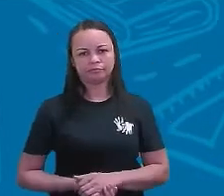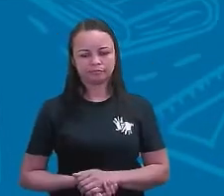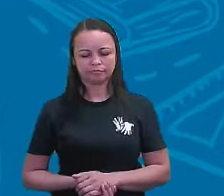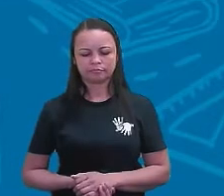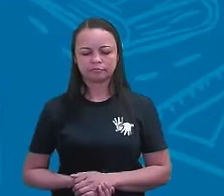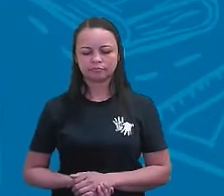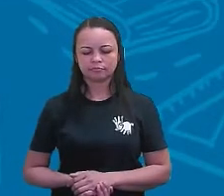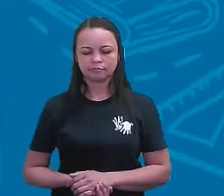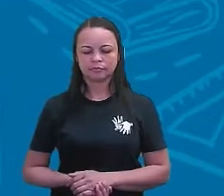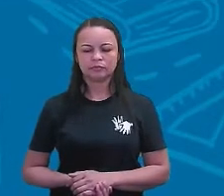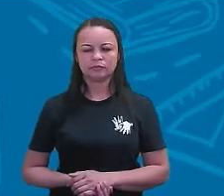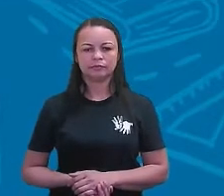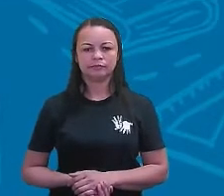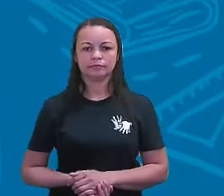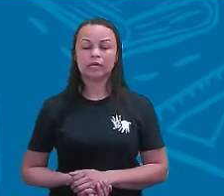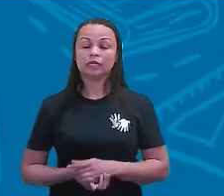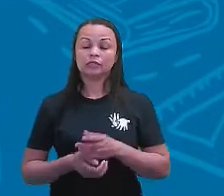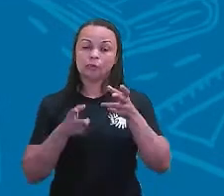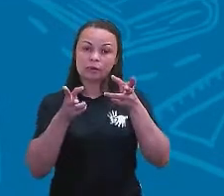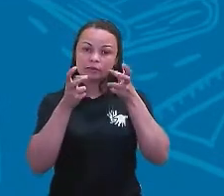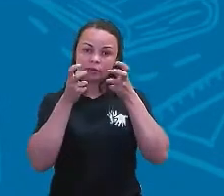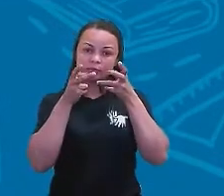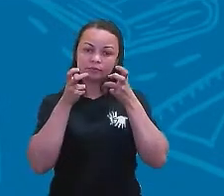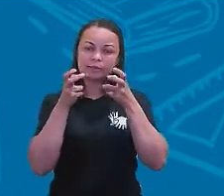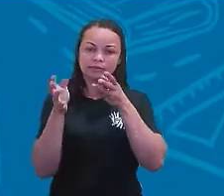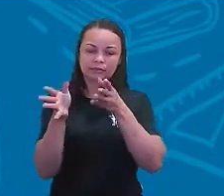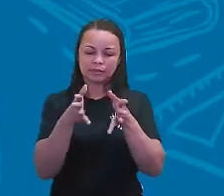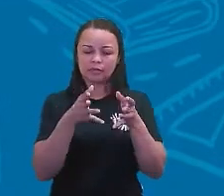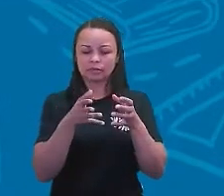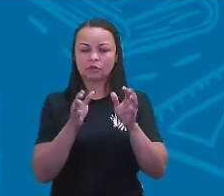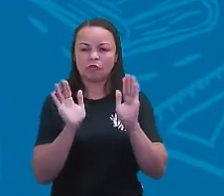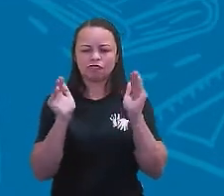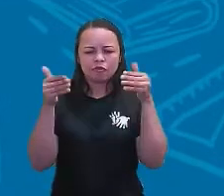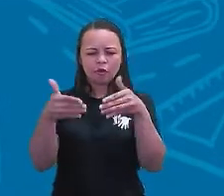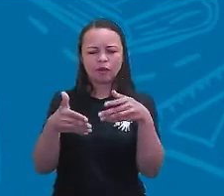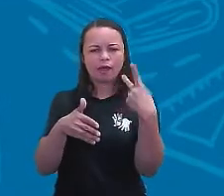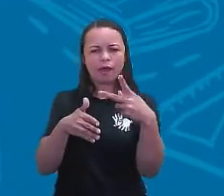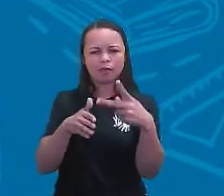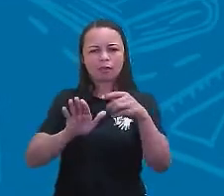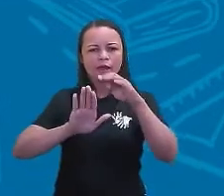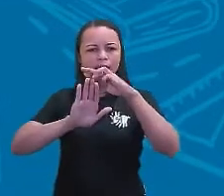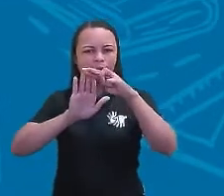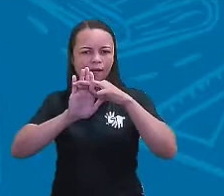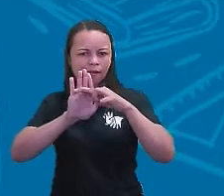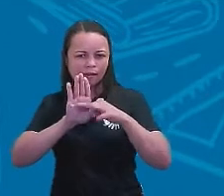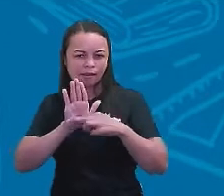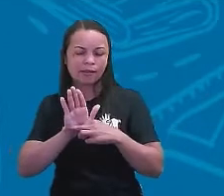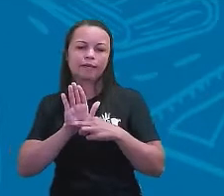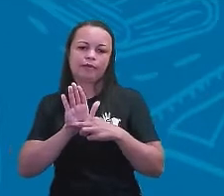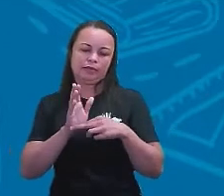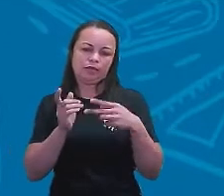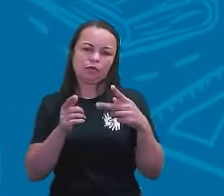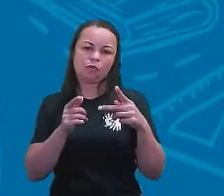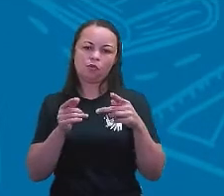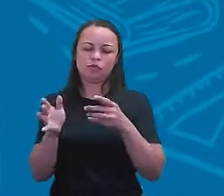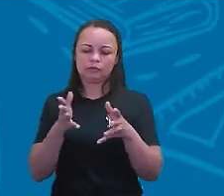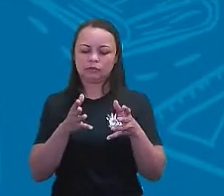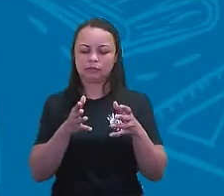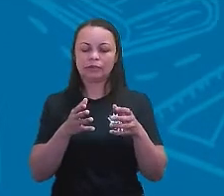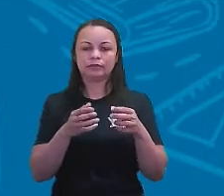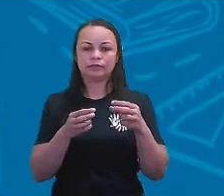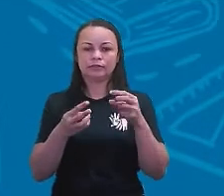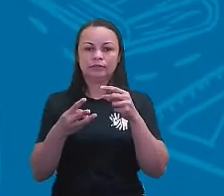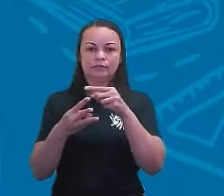estrangeiro, tá? Então presta bem atenção, é só focar nessas regras, gente, de adjetivos a partir de 3